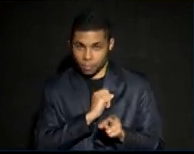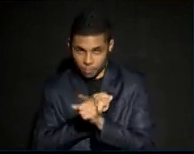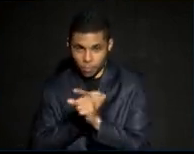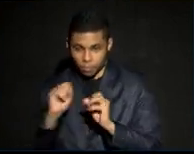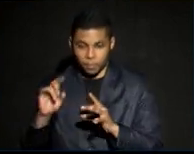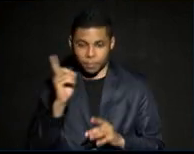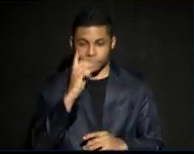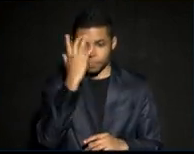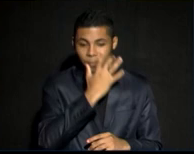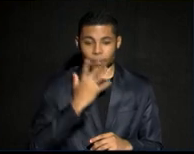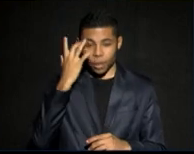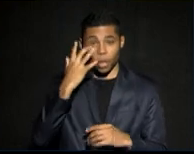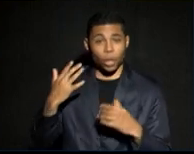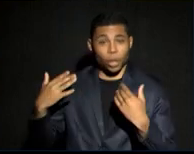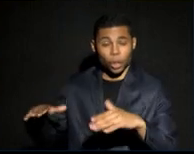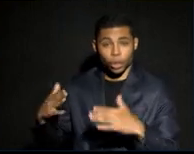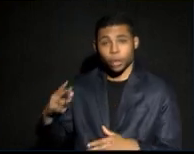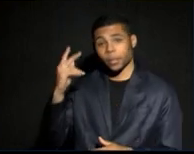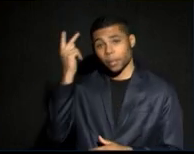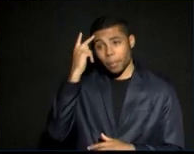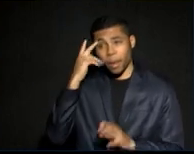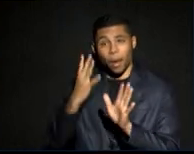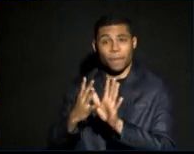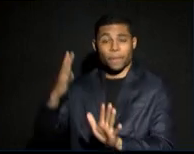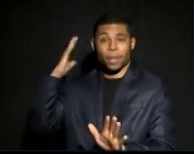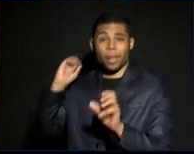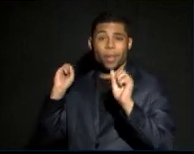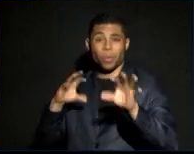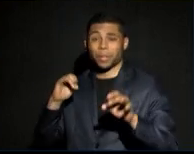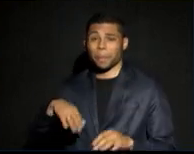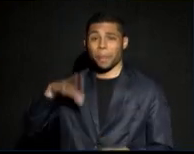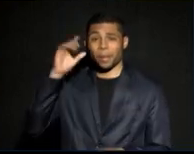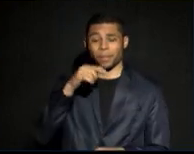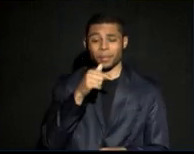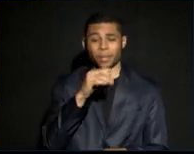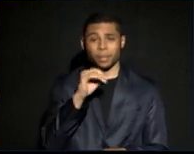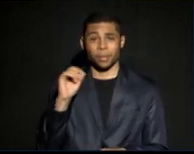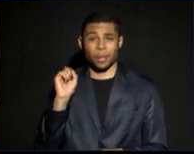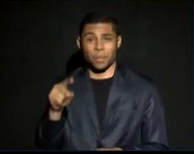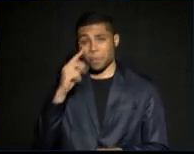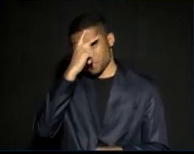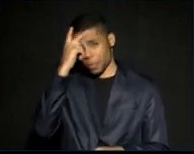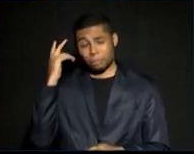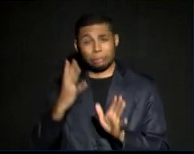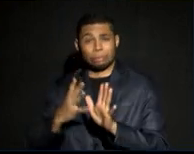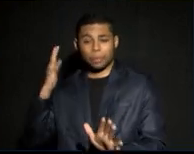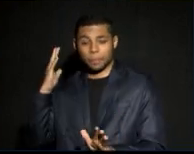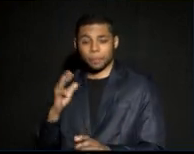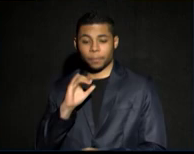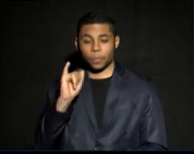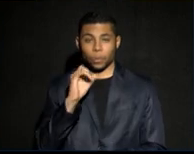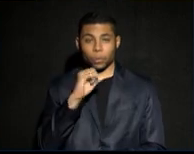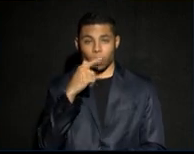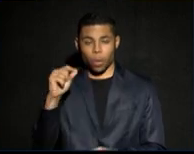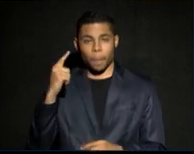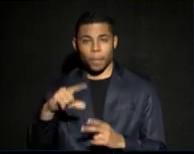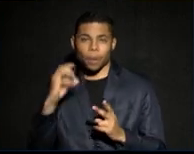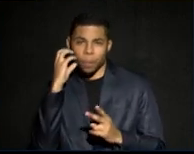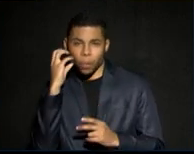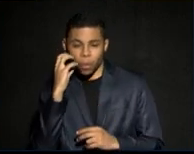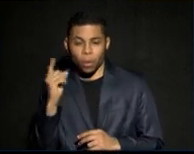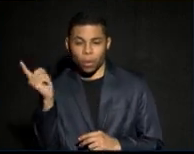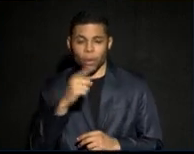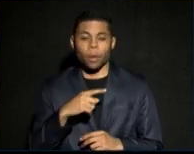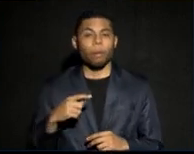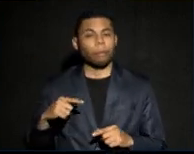o Haddad deixou o São Paulo com a maior fila na história da saúde pública mais de 700 mil pessoas o João lá e o Bruno Covas que